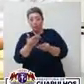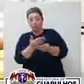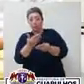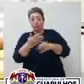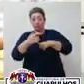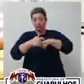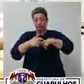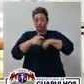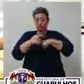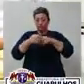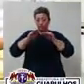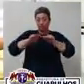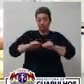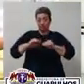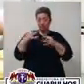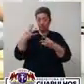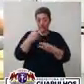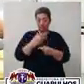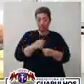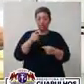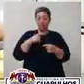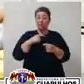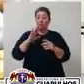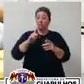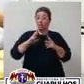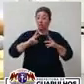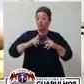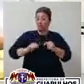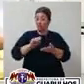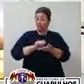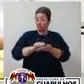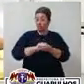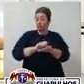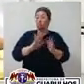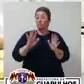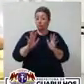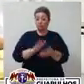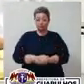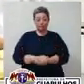a Maru vai cortar aqui o morango e vai colocar em cima. Esse morango foi higienizado